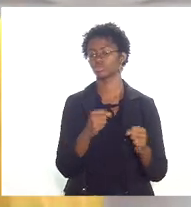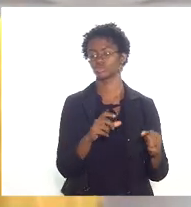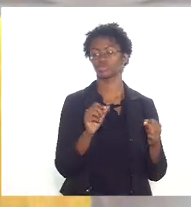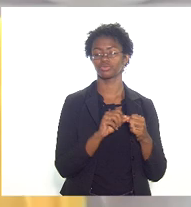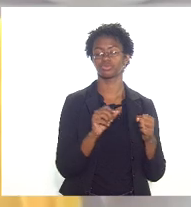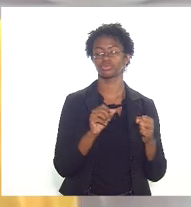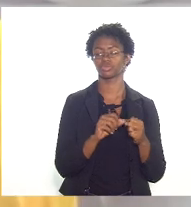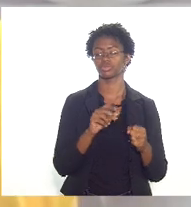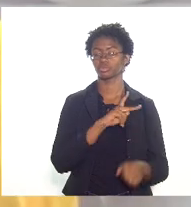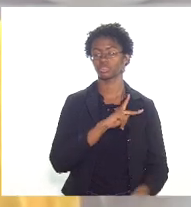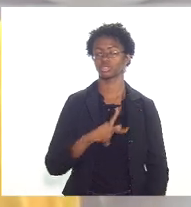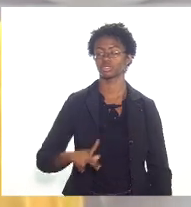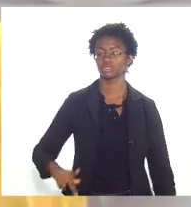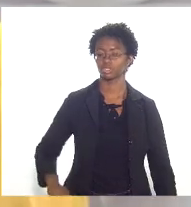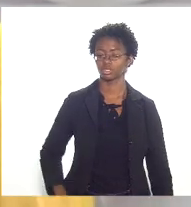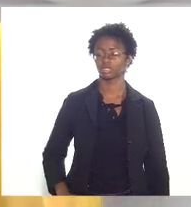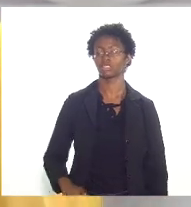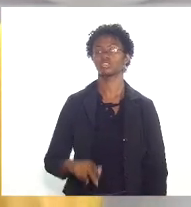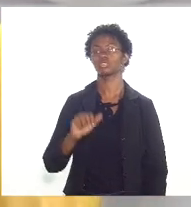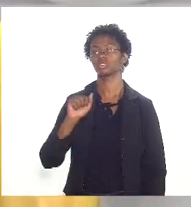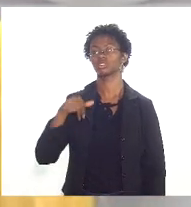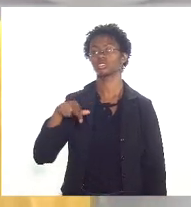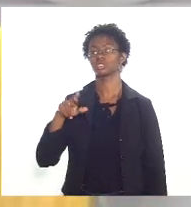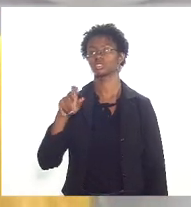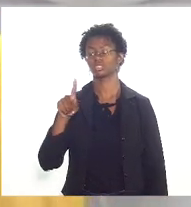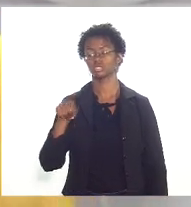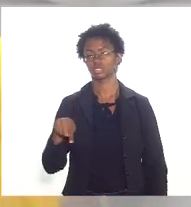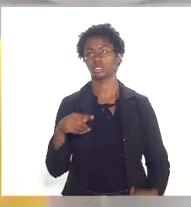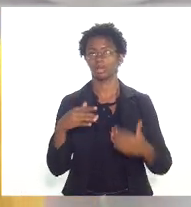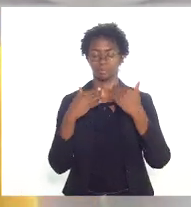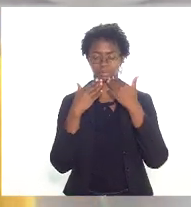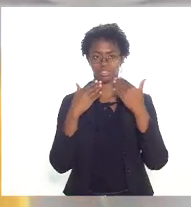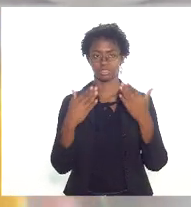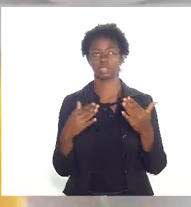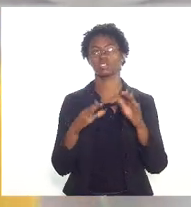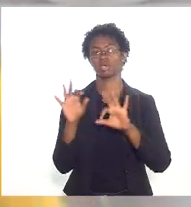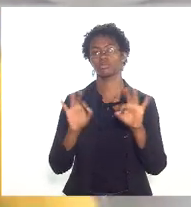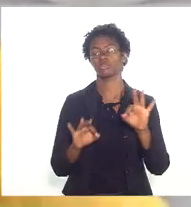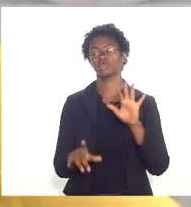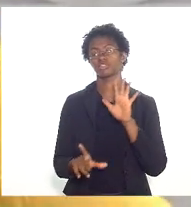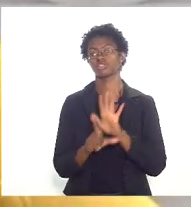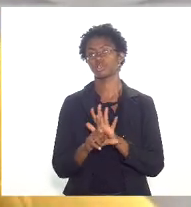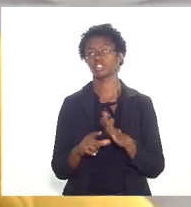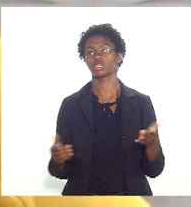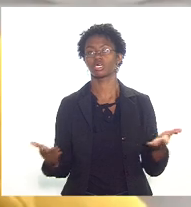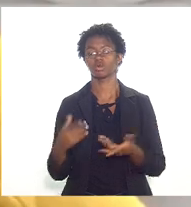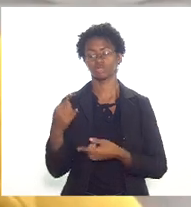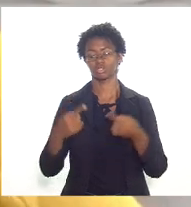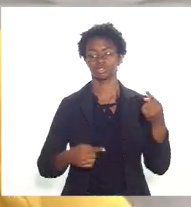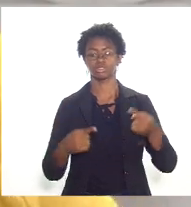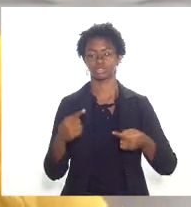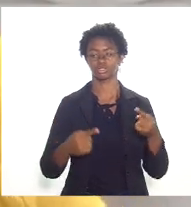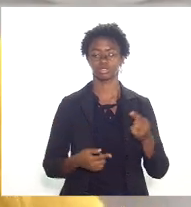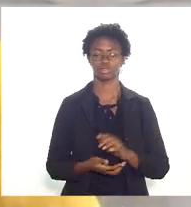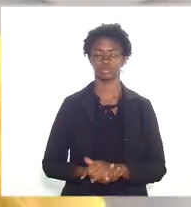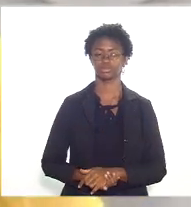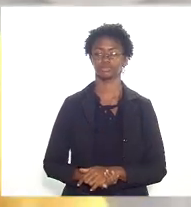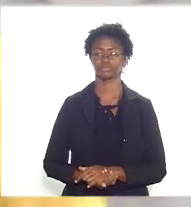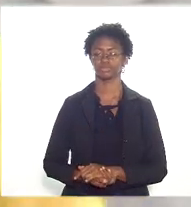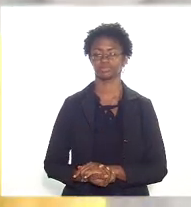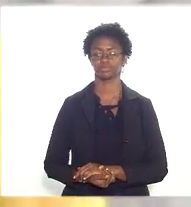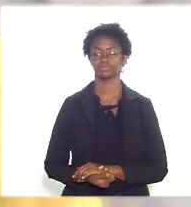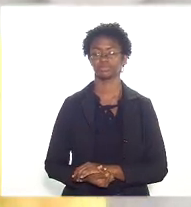pelo presidente Andrés esfriar a a o projeto de lei que nesse momento estamos discutindo fala com